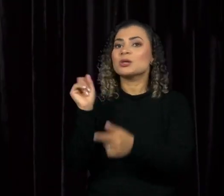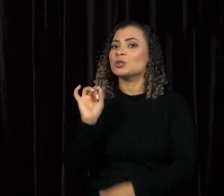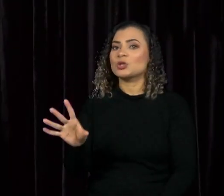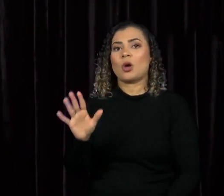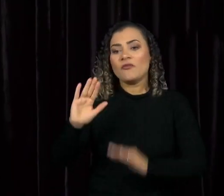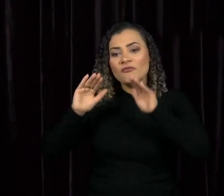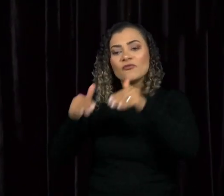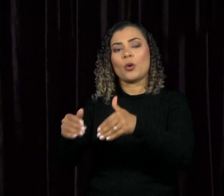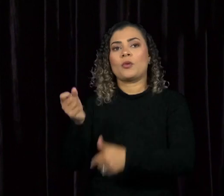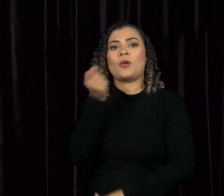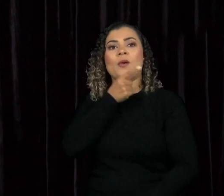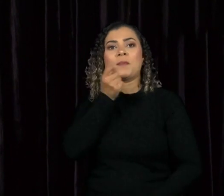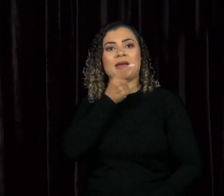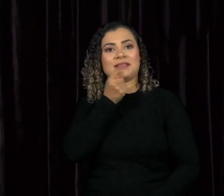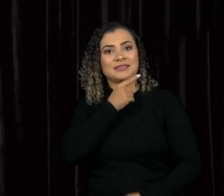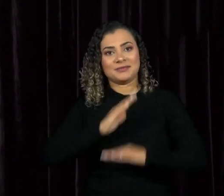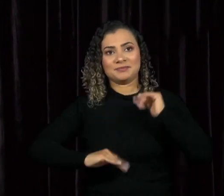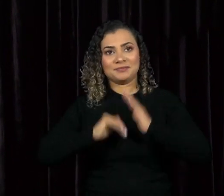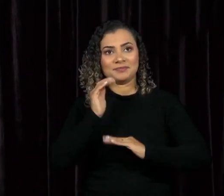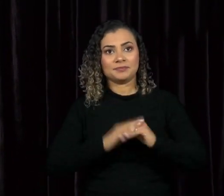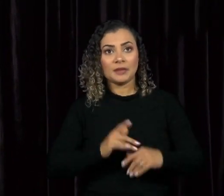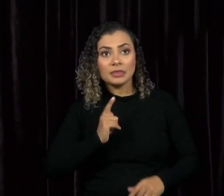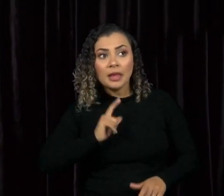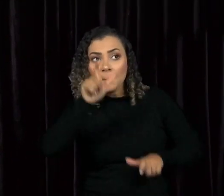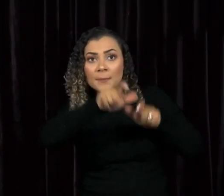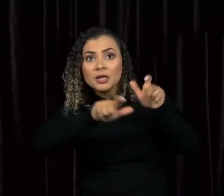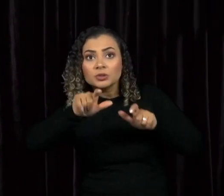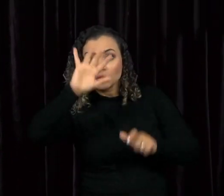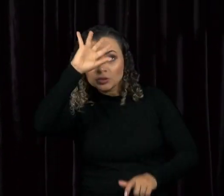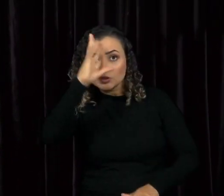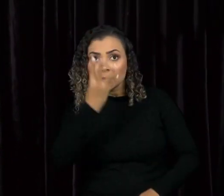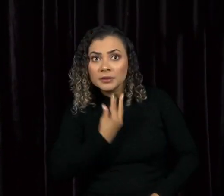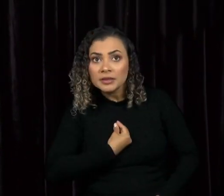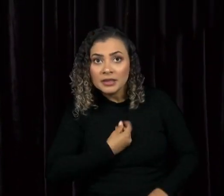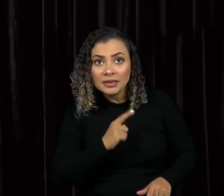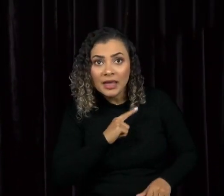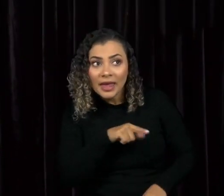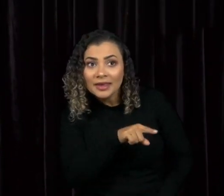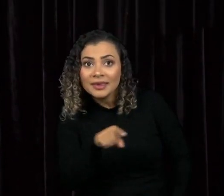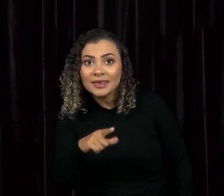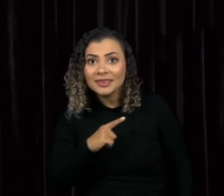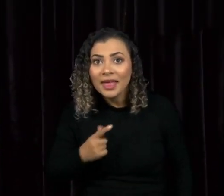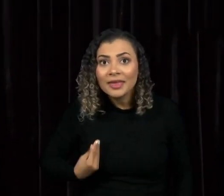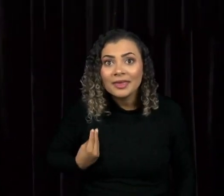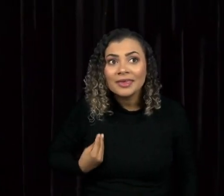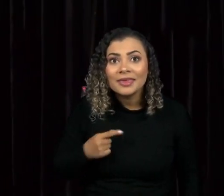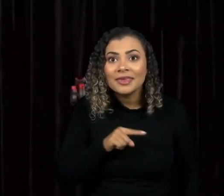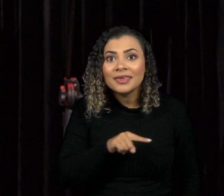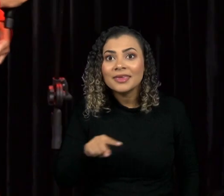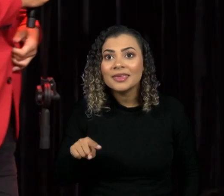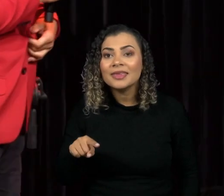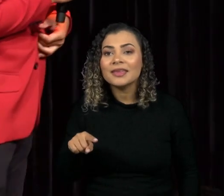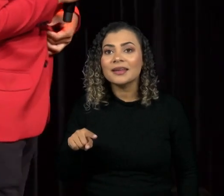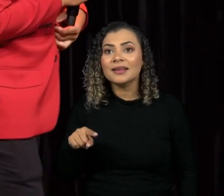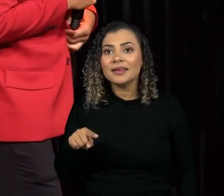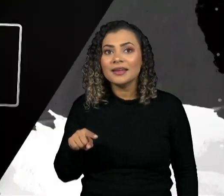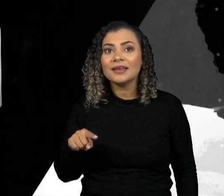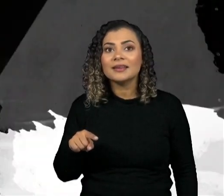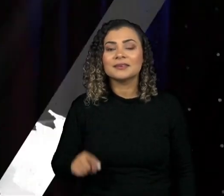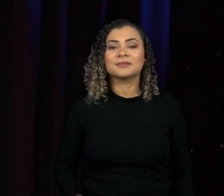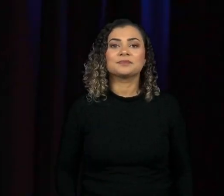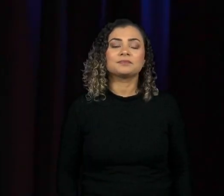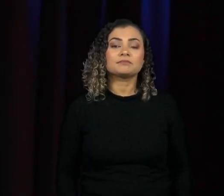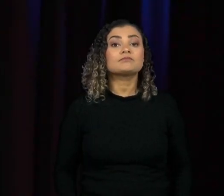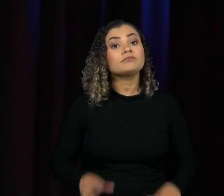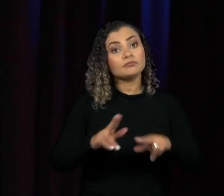ligado? Tem alguém aqui que é espírita, que é o candomblé dos brancos. A